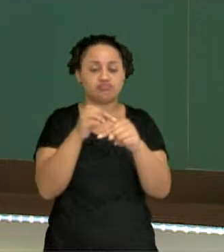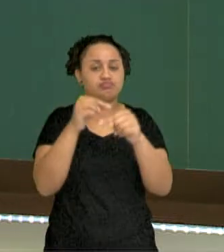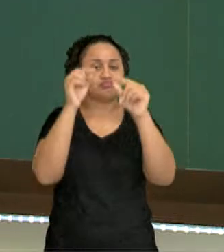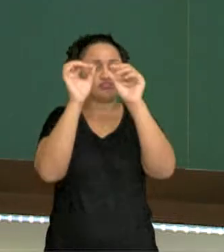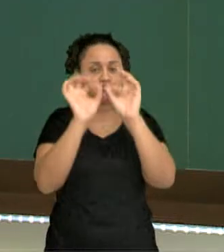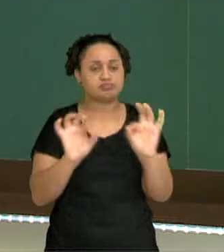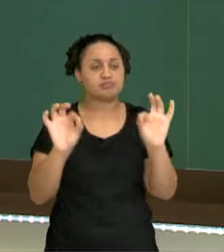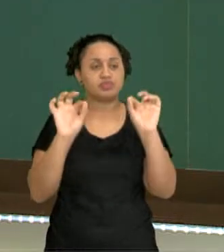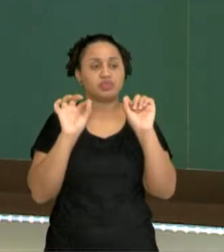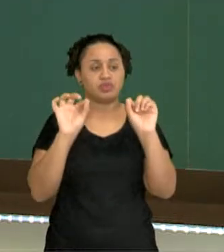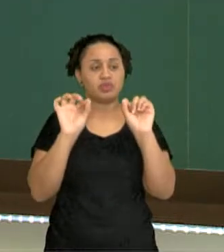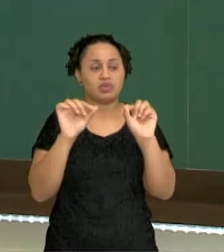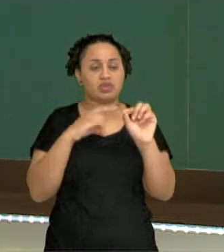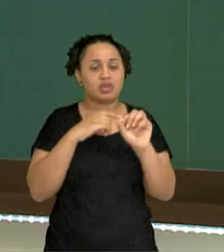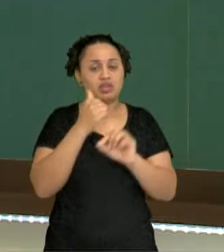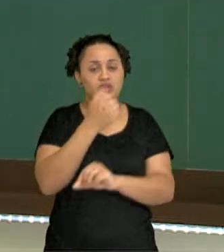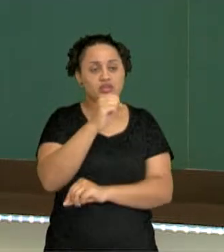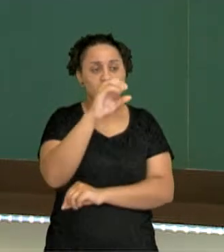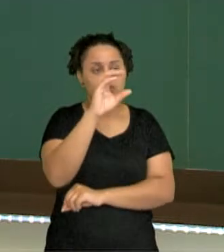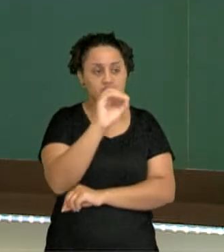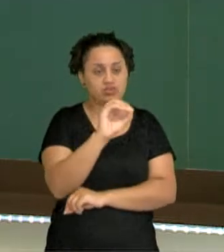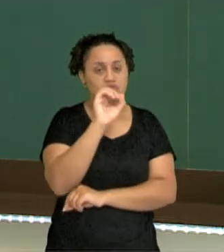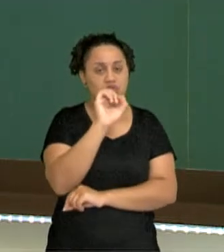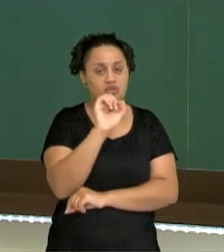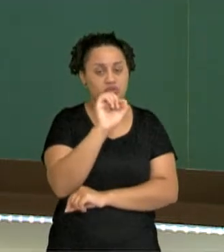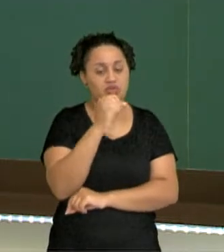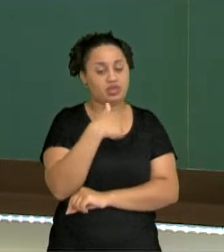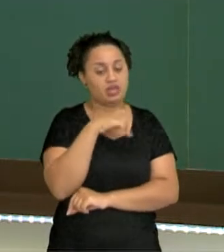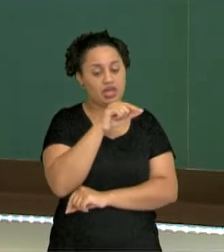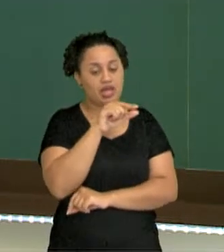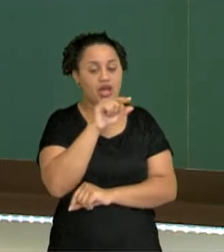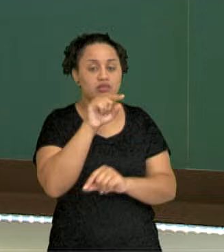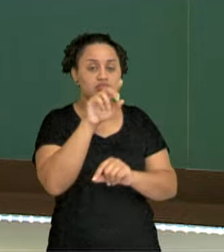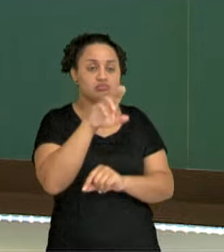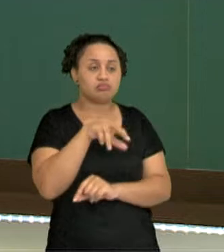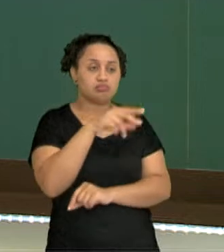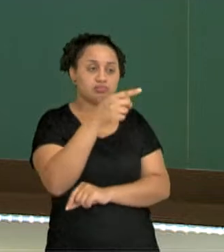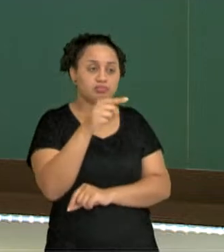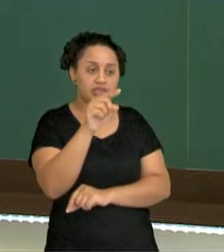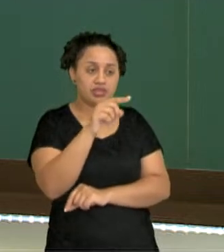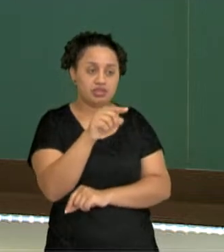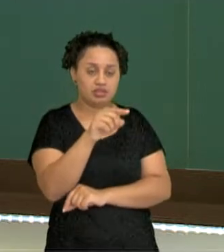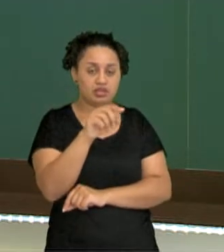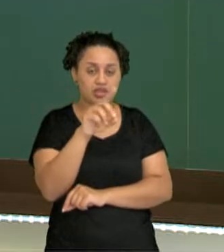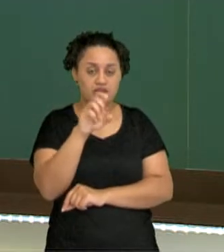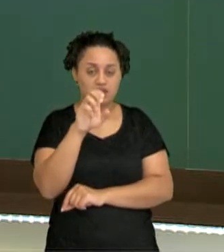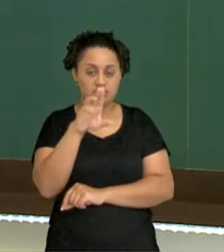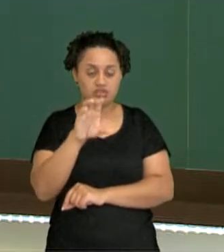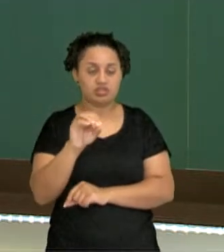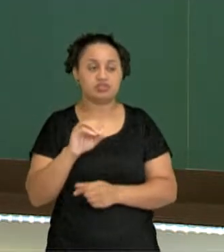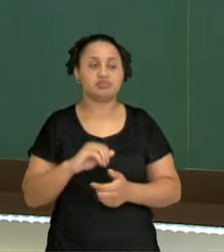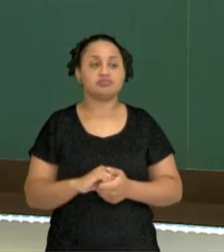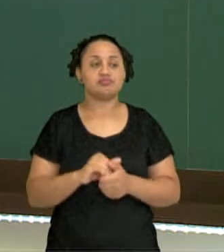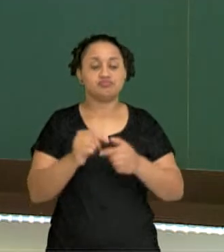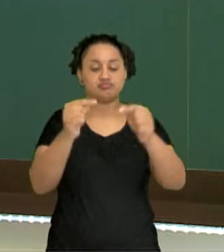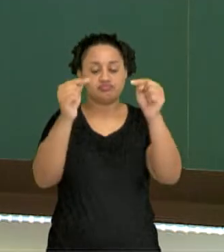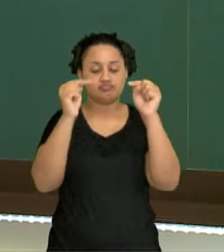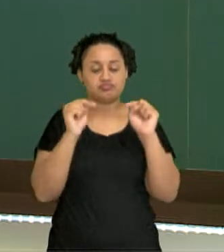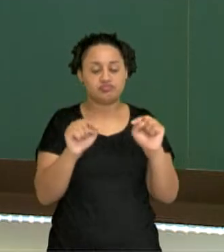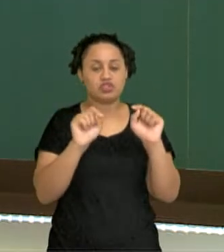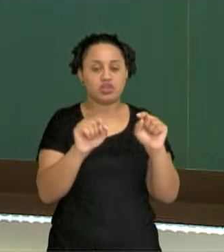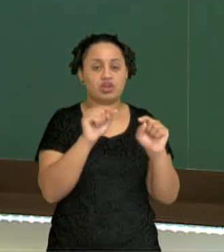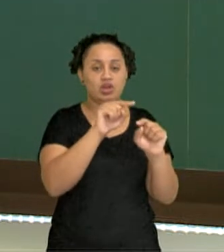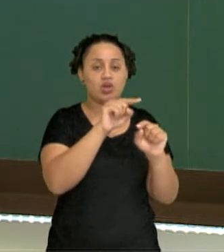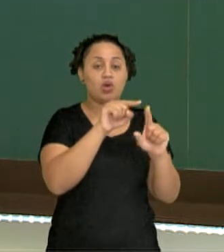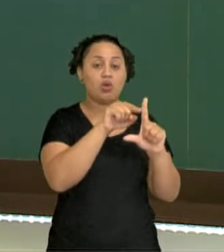simples, em que os 180 graus equivale a π radianos. E na segunda linha, o ângulo que eu